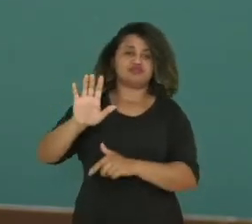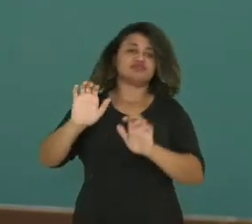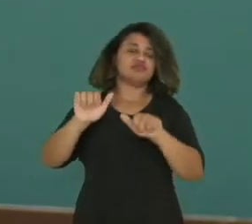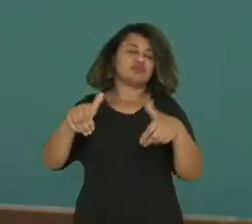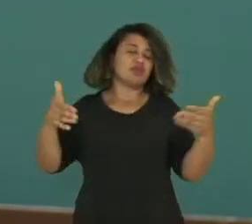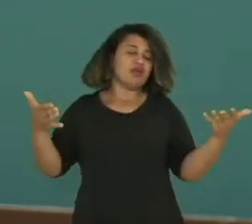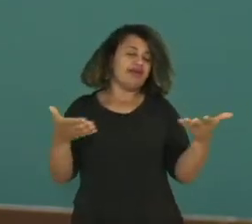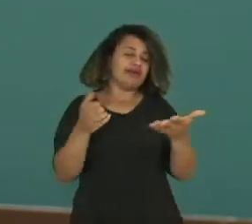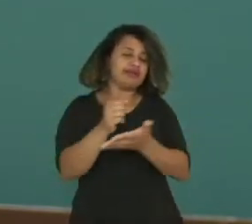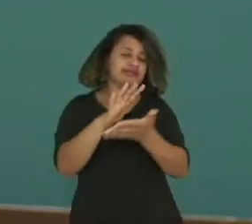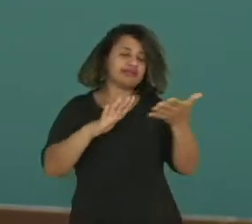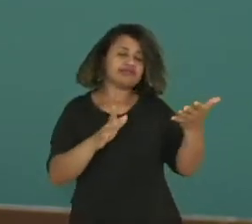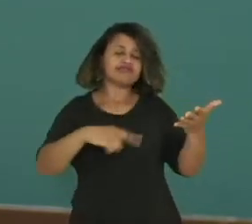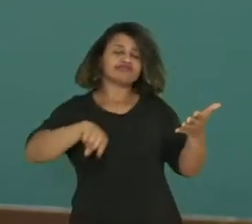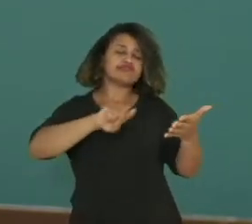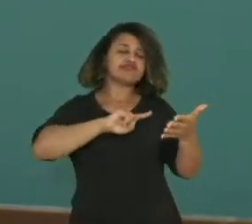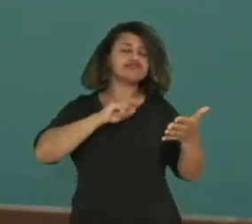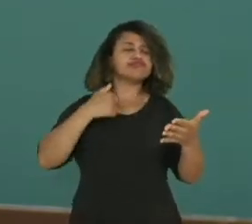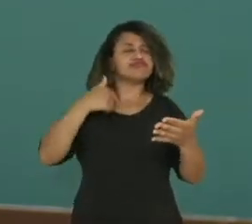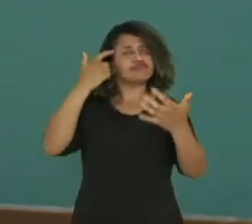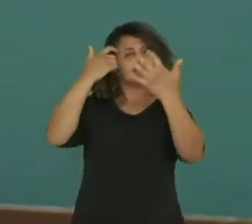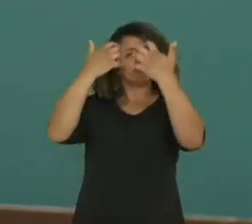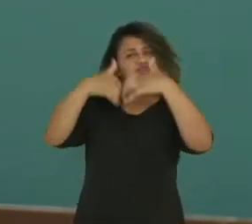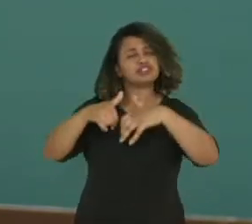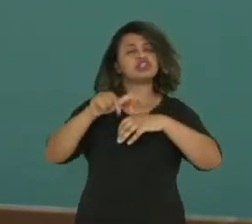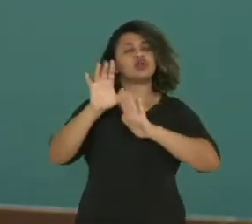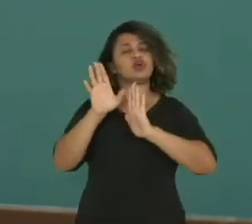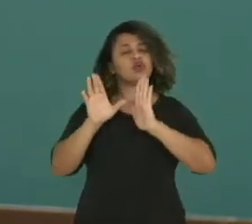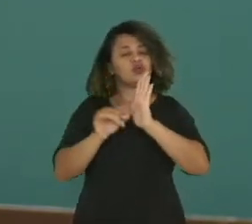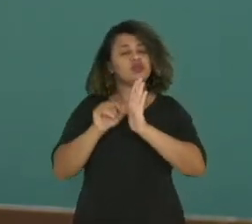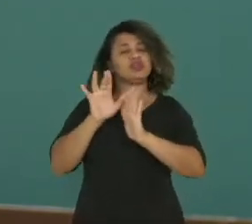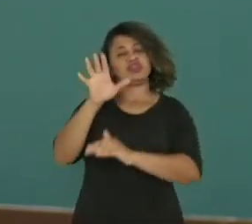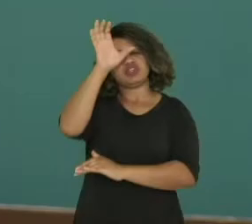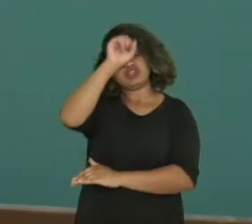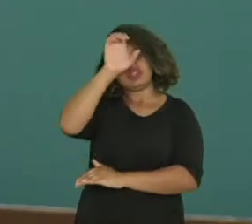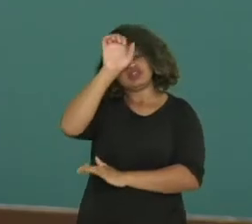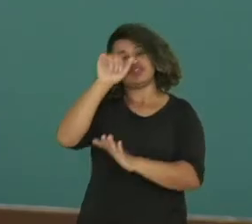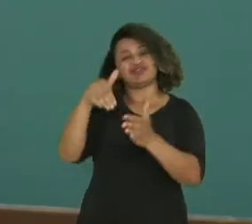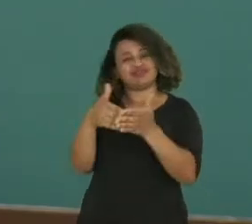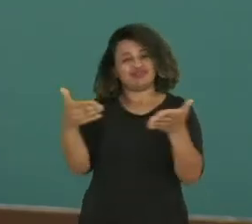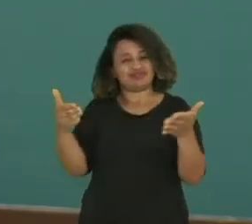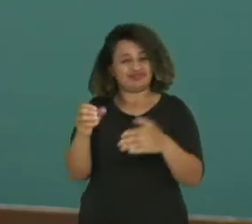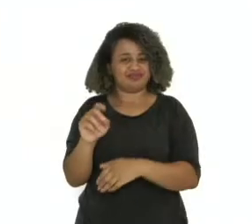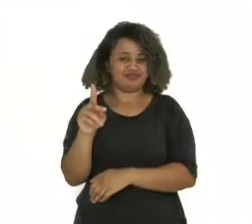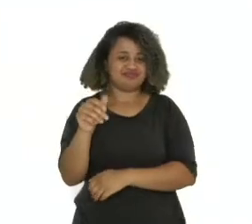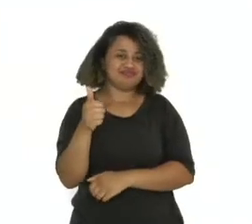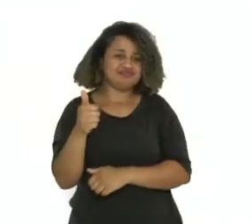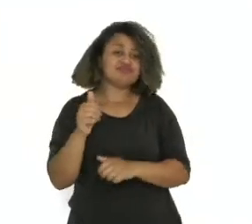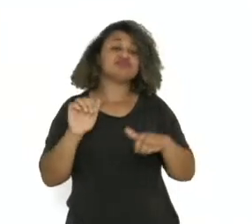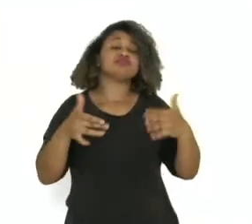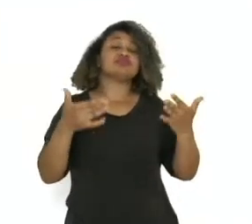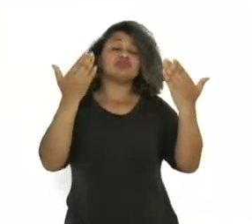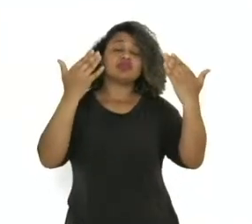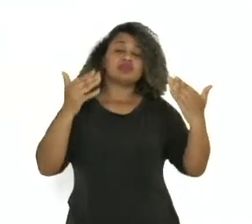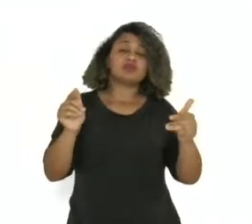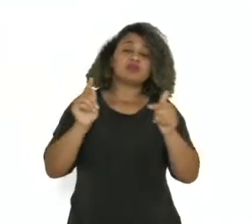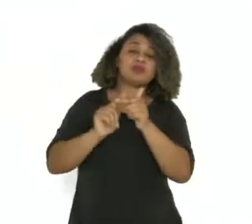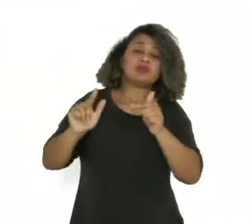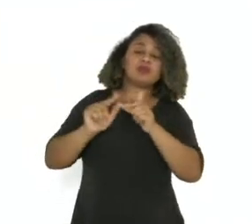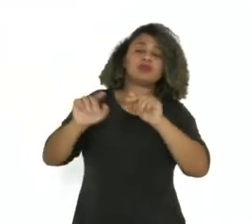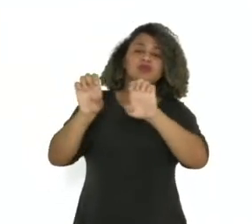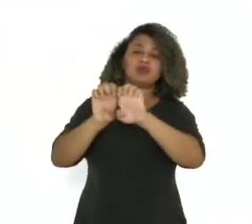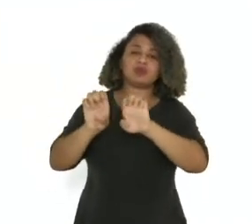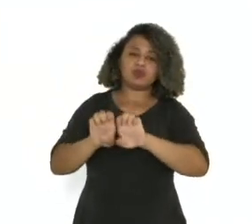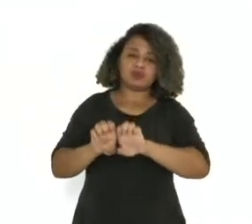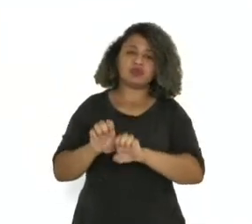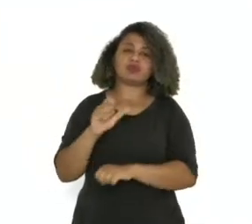fazer uma atividade para a gente refletir um pouquinho a respeito dessa parte explicada durante a aula, analisando os problemas estruturais